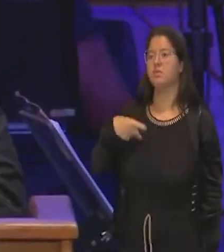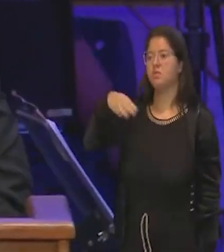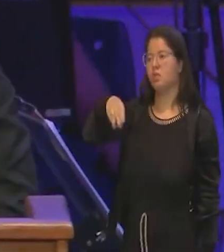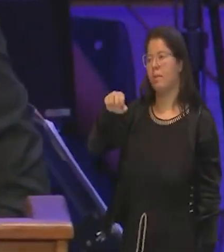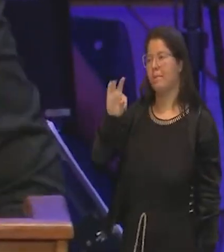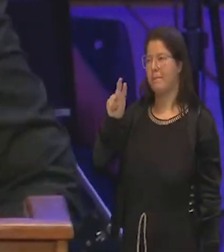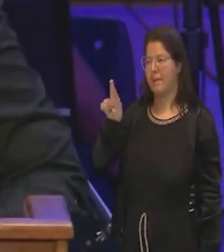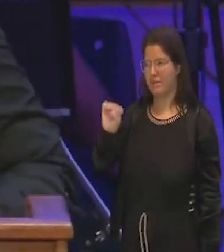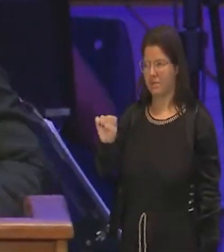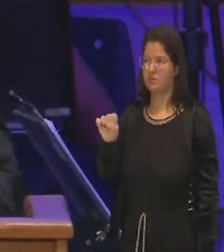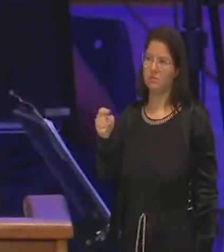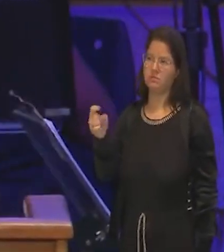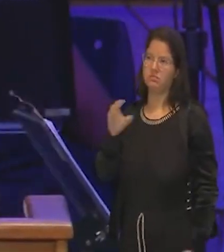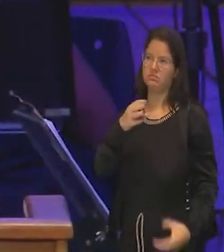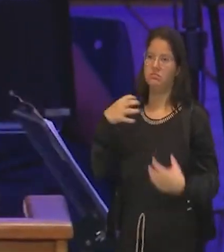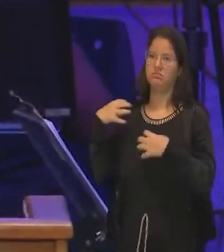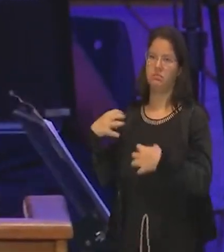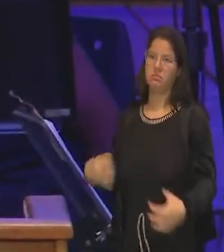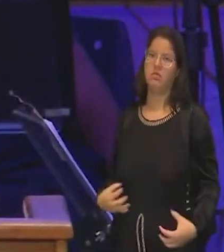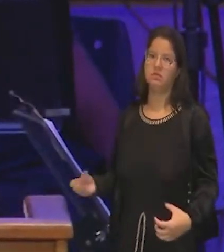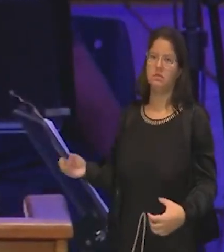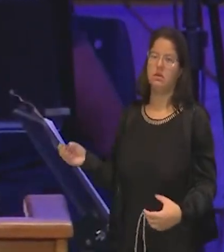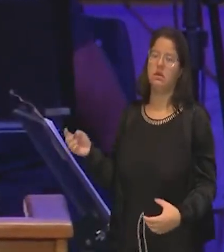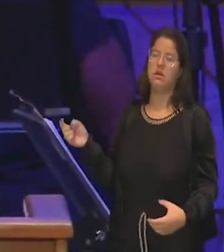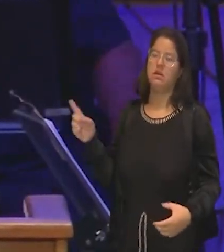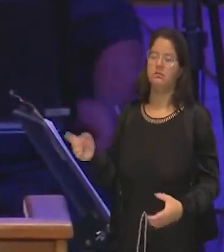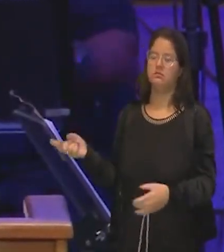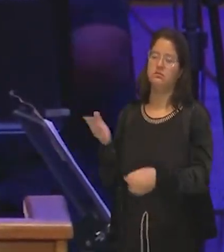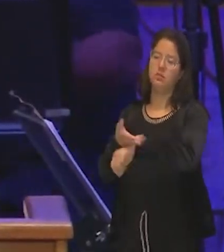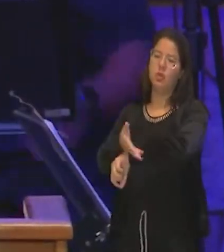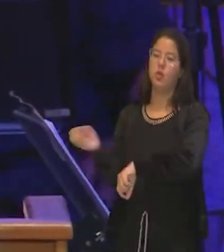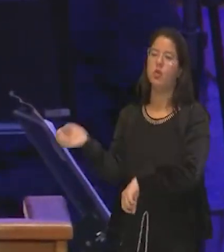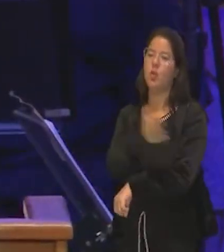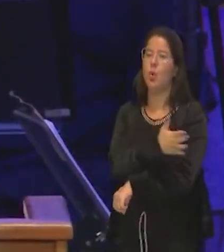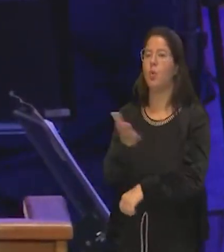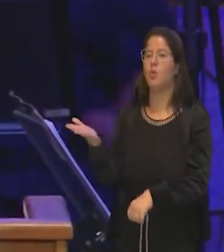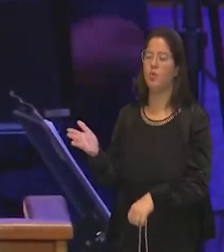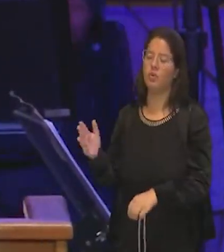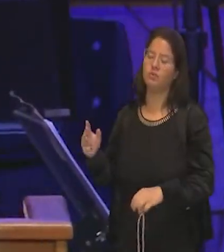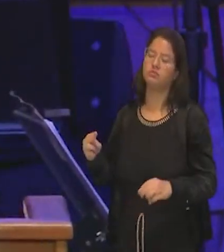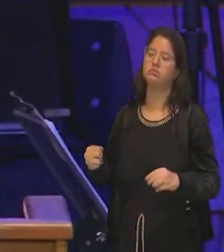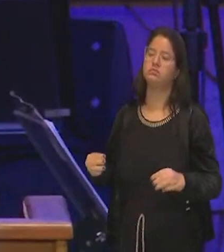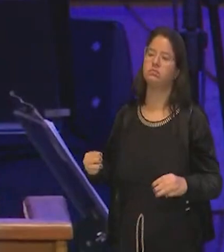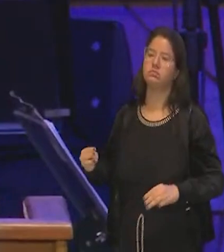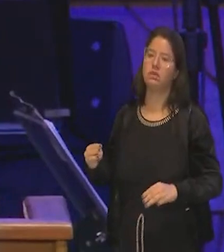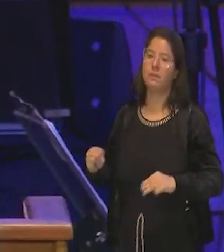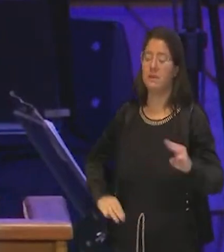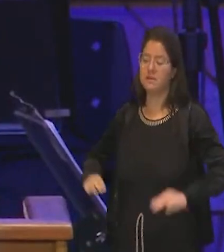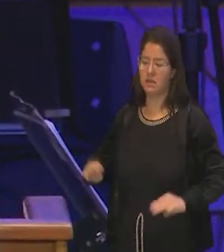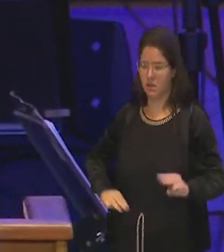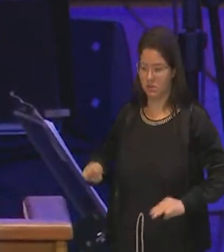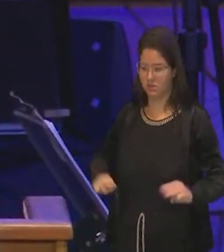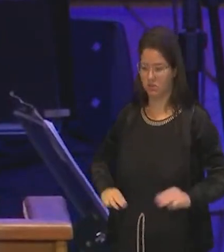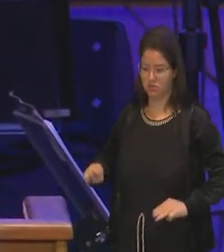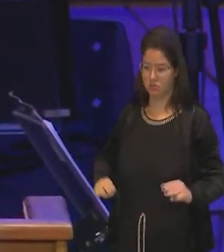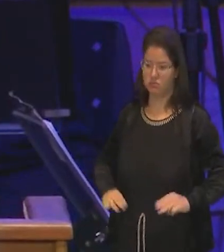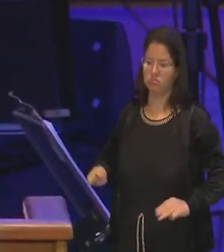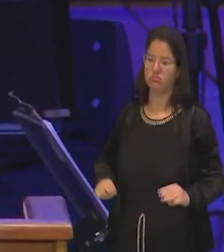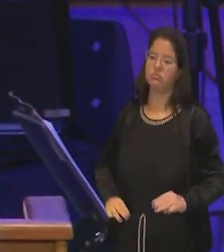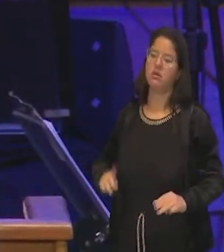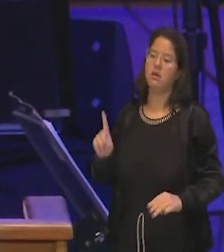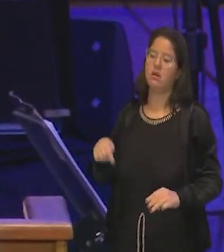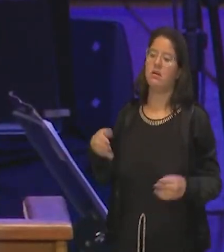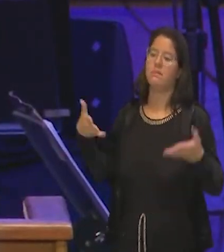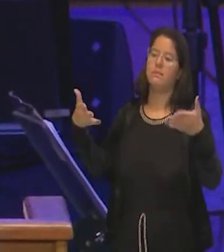Maemo como novo ministro de missões e evangelismo de nossa igreja, fazendo parte do